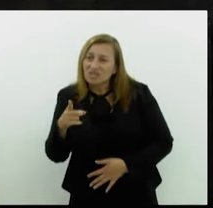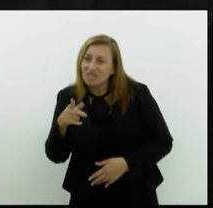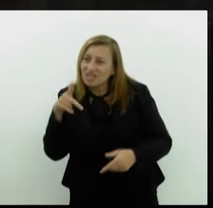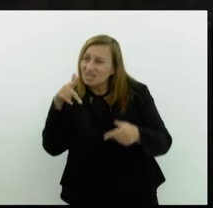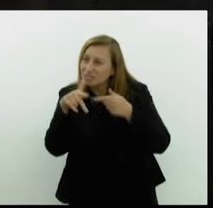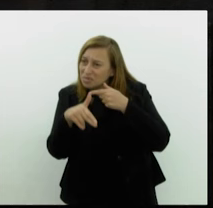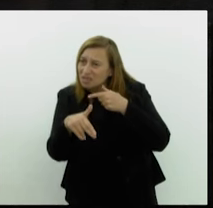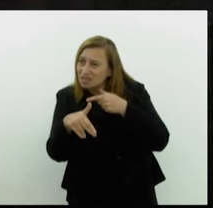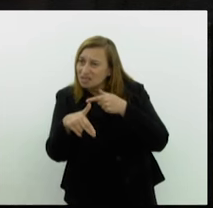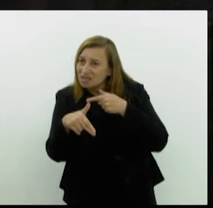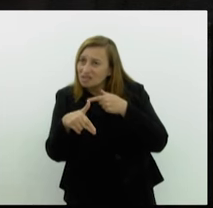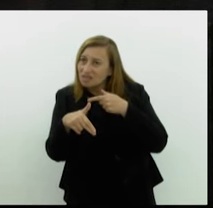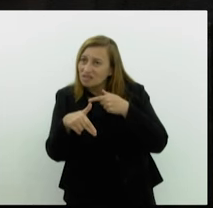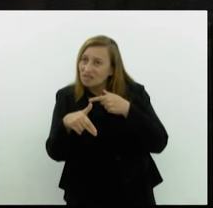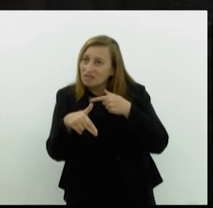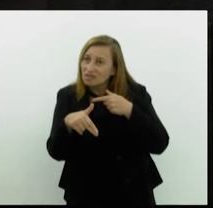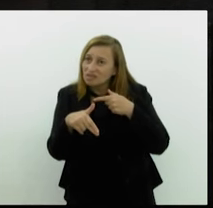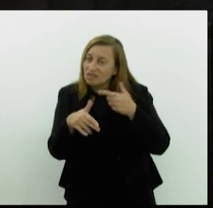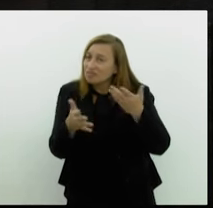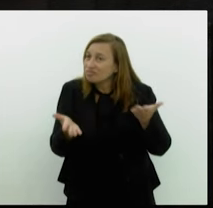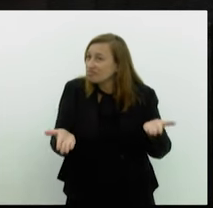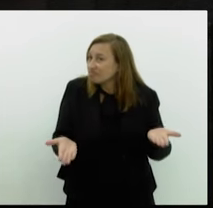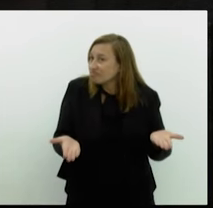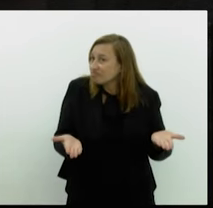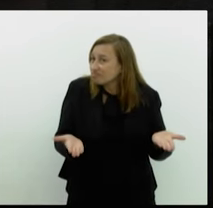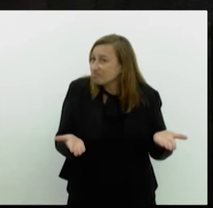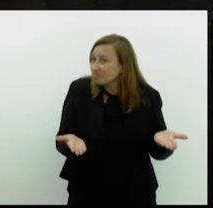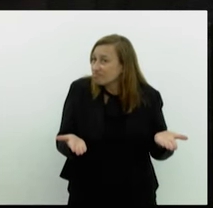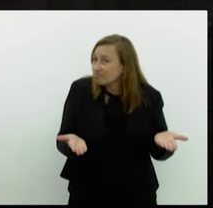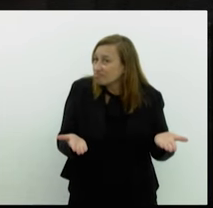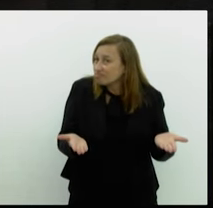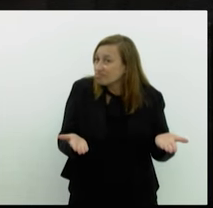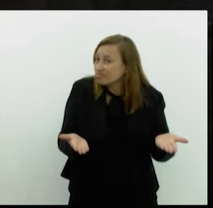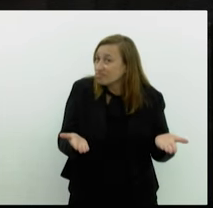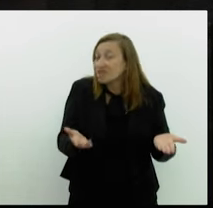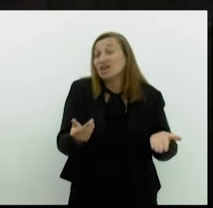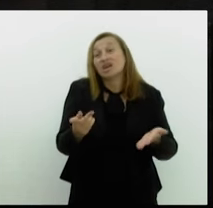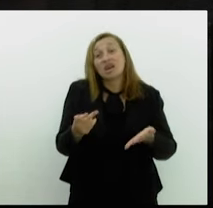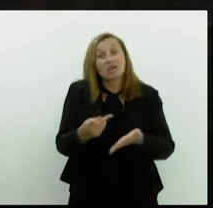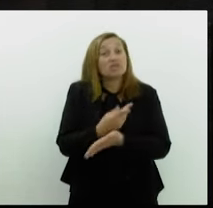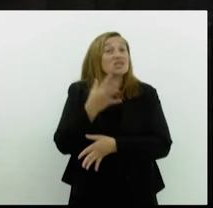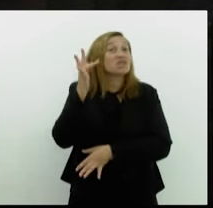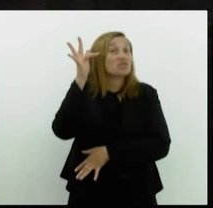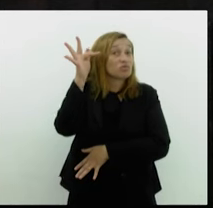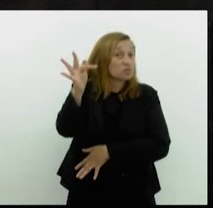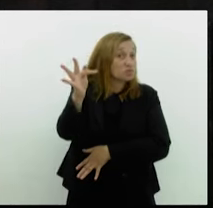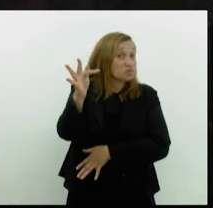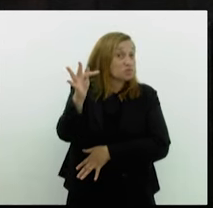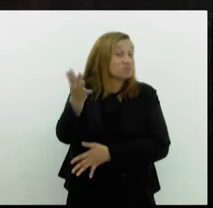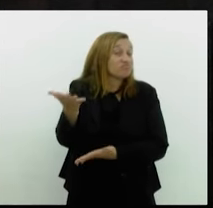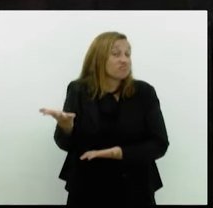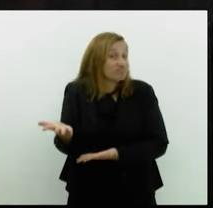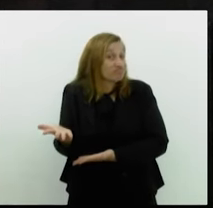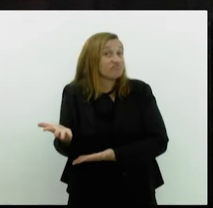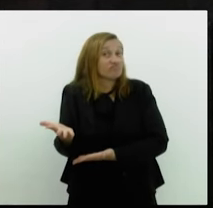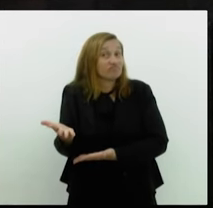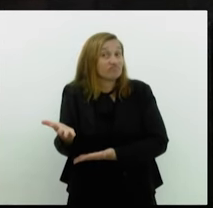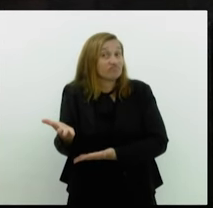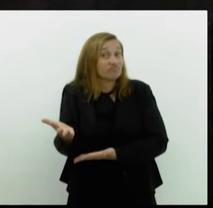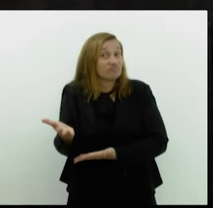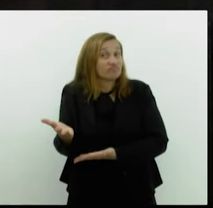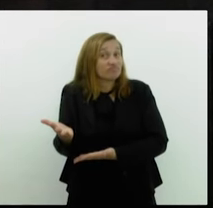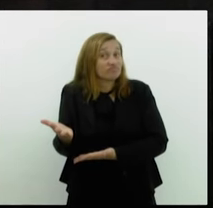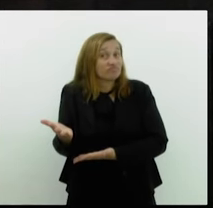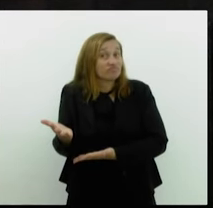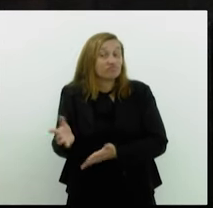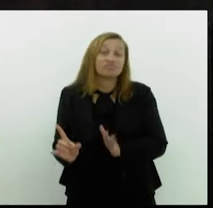impedir algo que inexoravelmente irá acontecer através